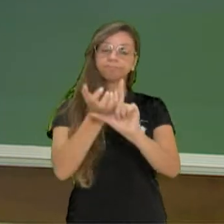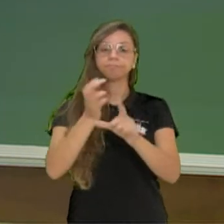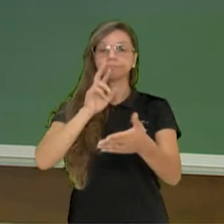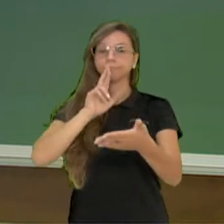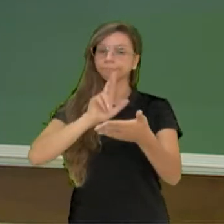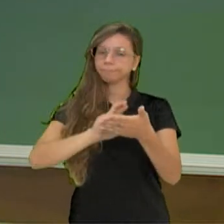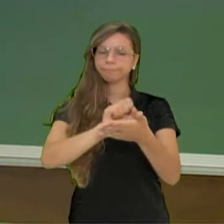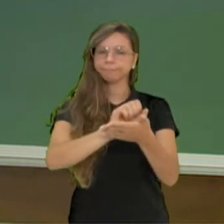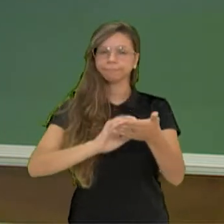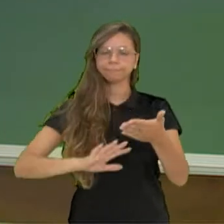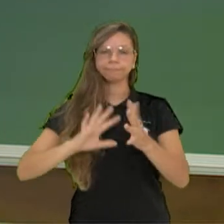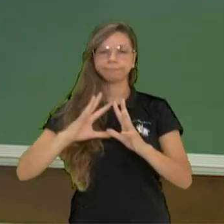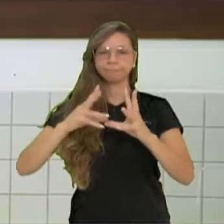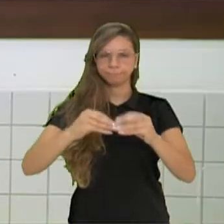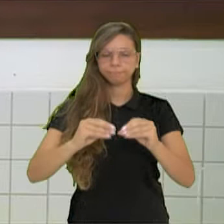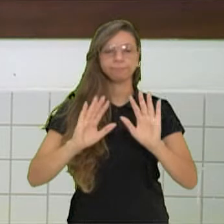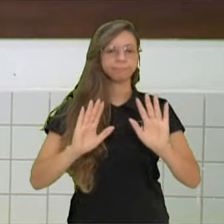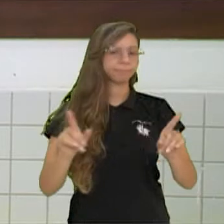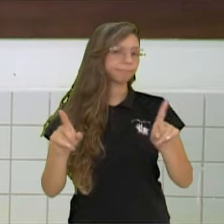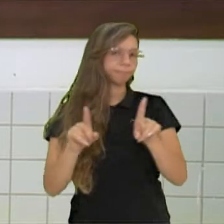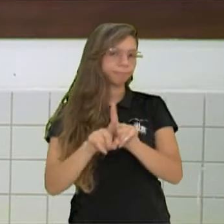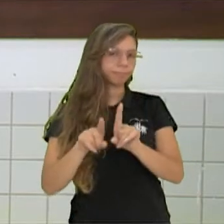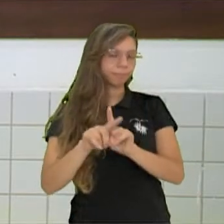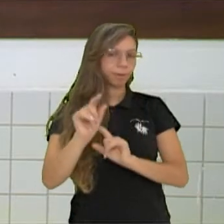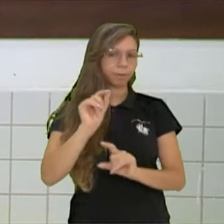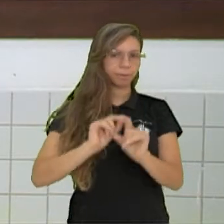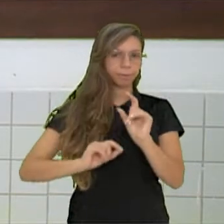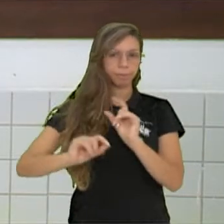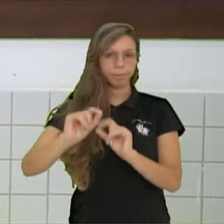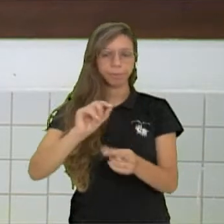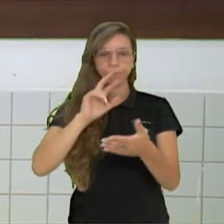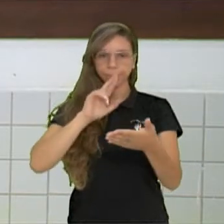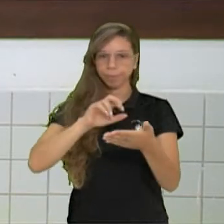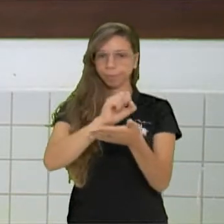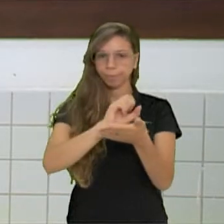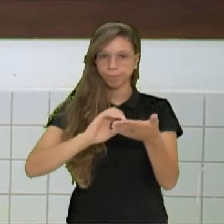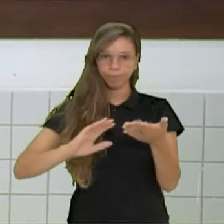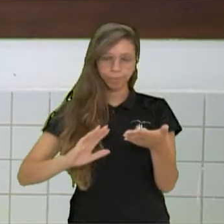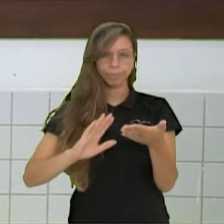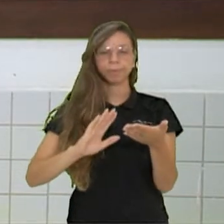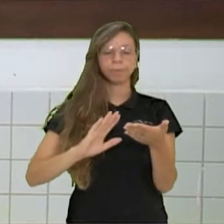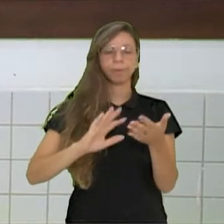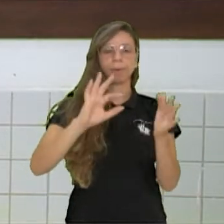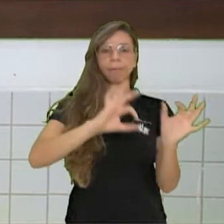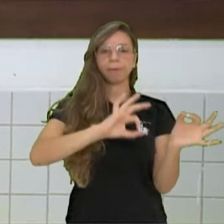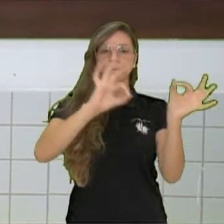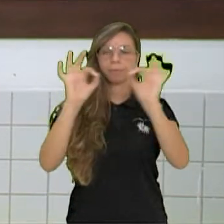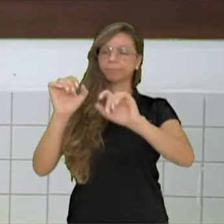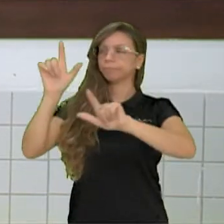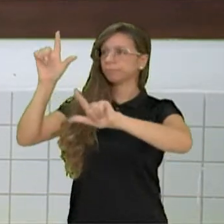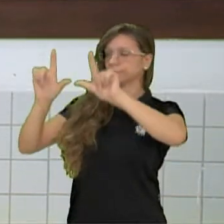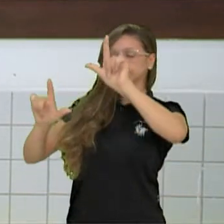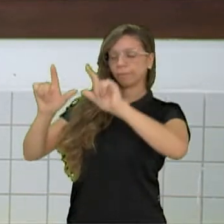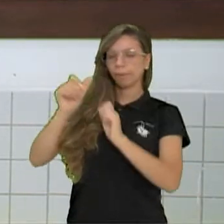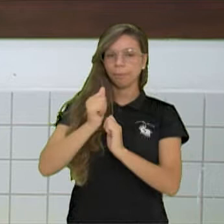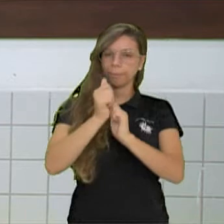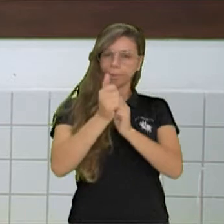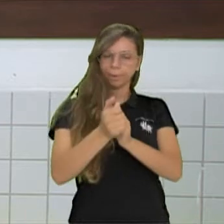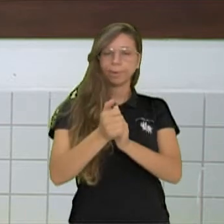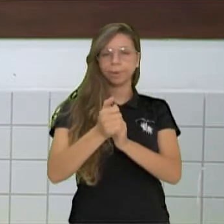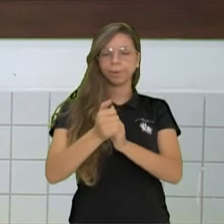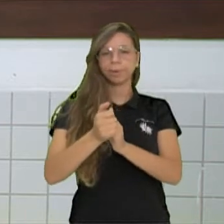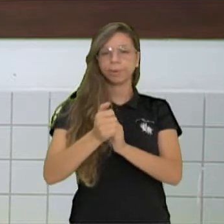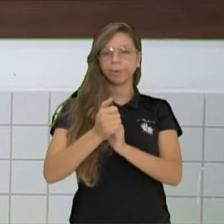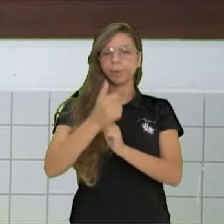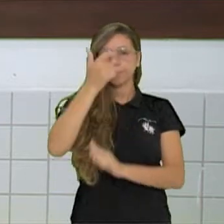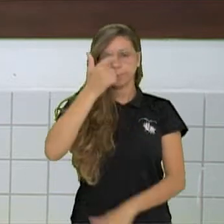suas atividades. E olha só, se você está resolvendo as suas atividades pela TV, acompanhando o professor aqui pela TV,